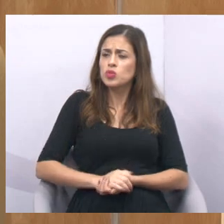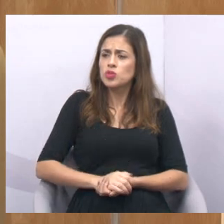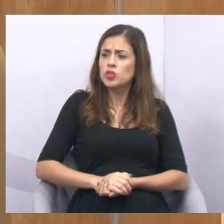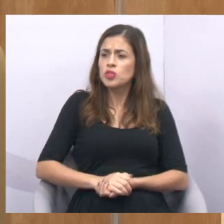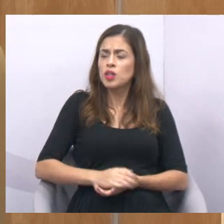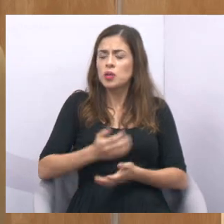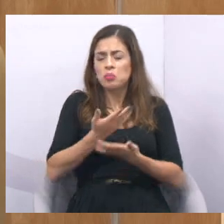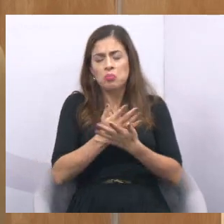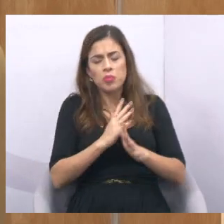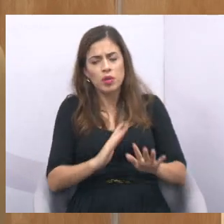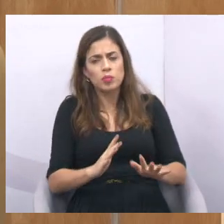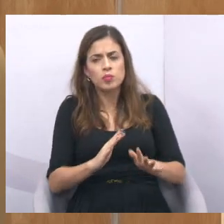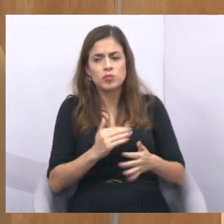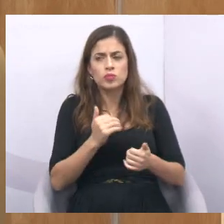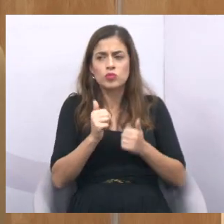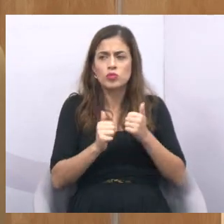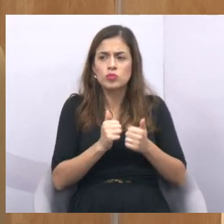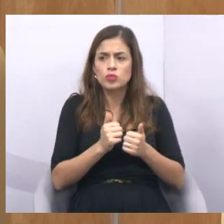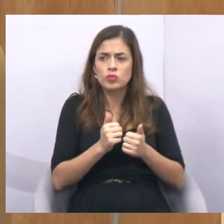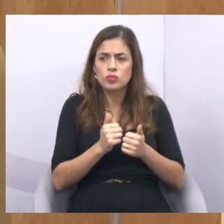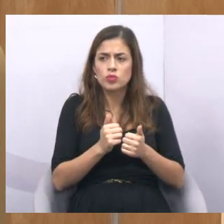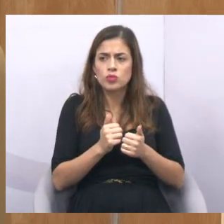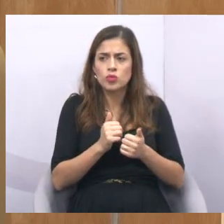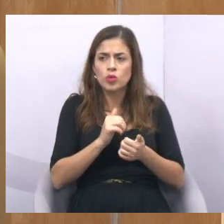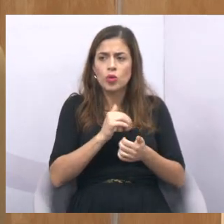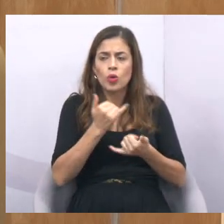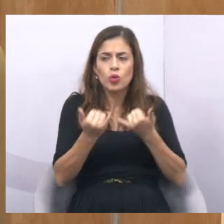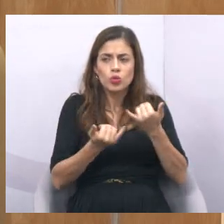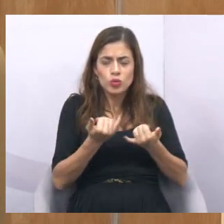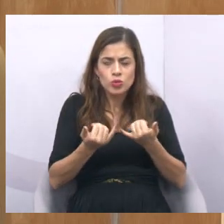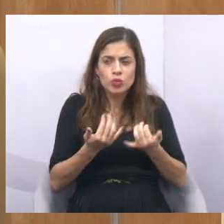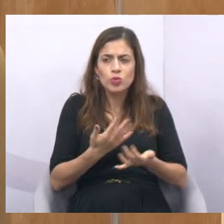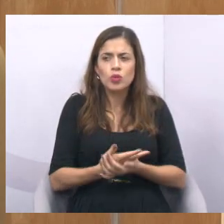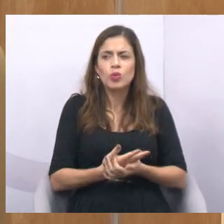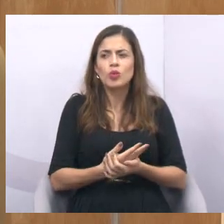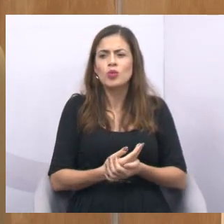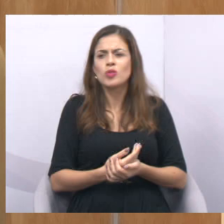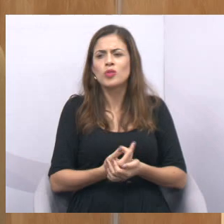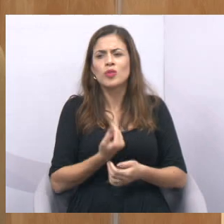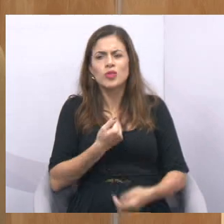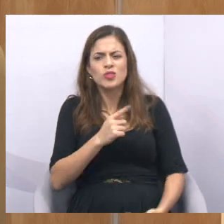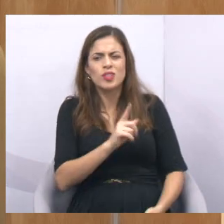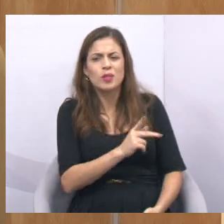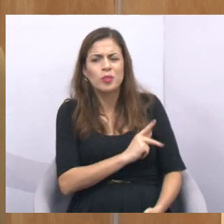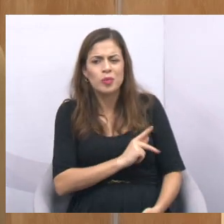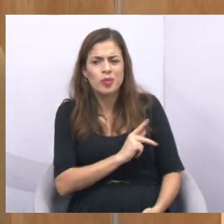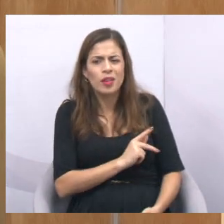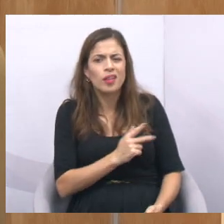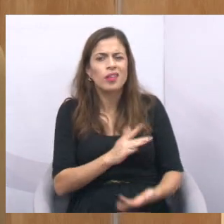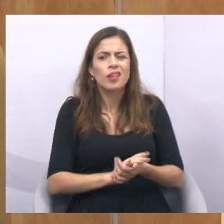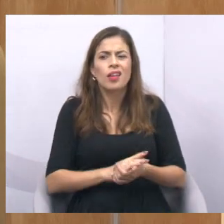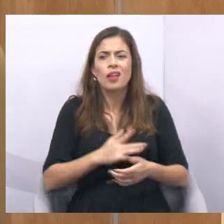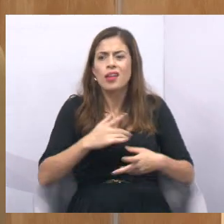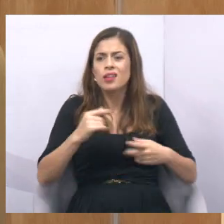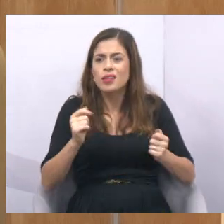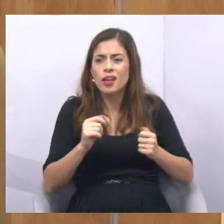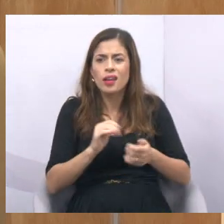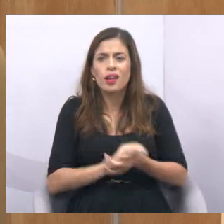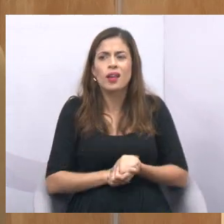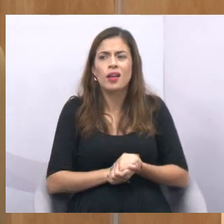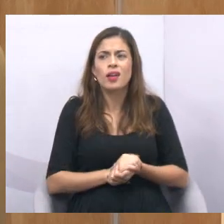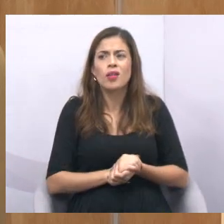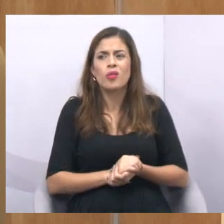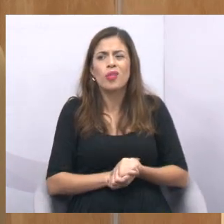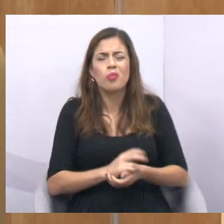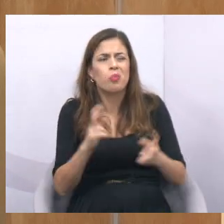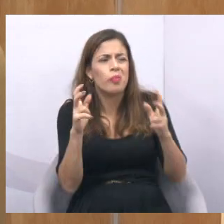jogo, eu tinha ido para o Palmeiras, o jogo quebrou, uma confusão lá no Parque São Jorge. Imagine eu ter saído do Corinthians,